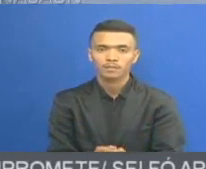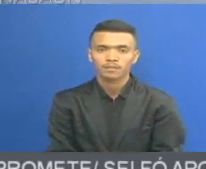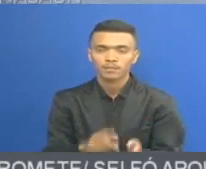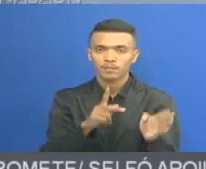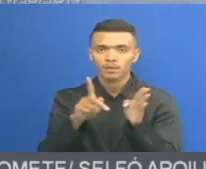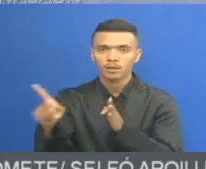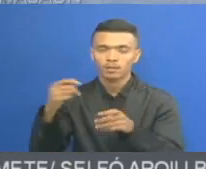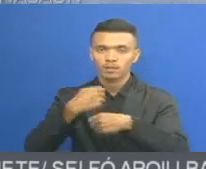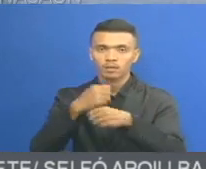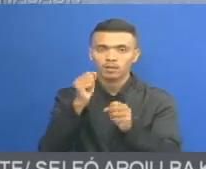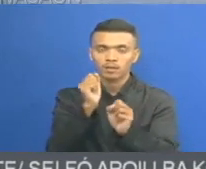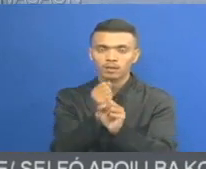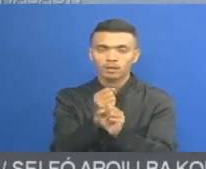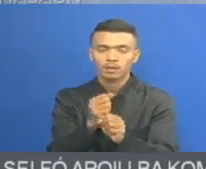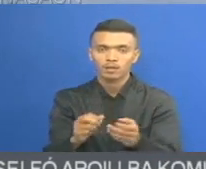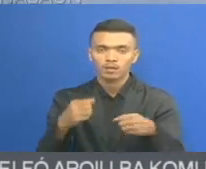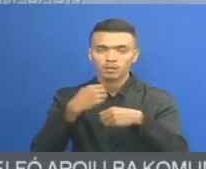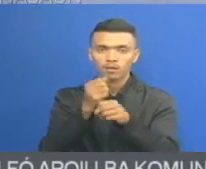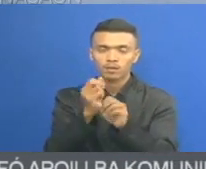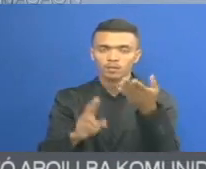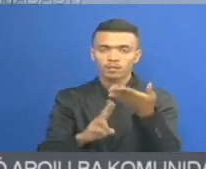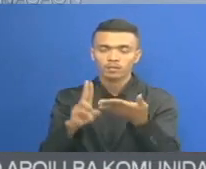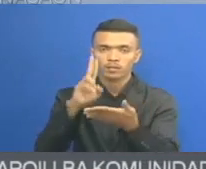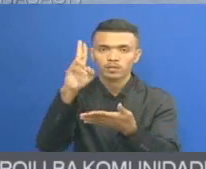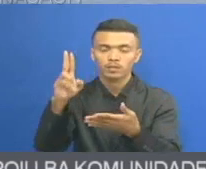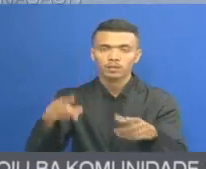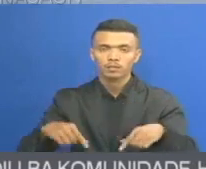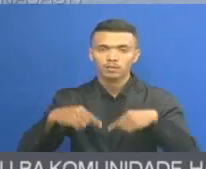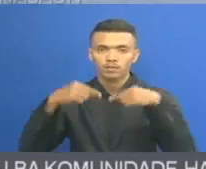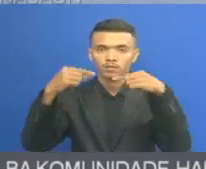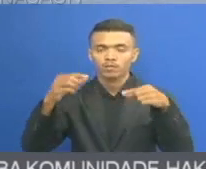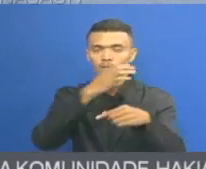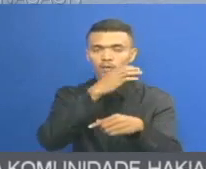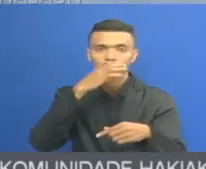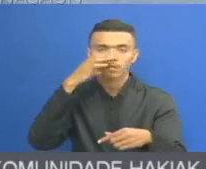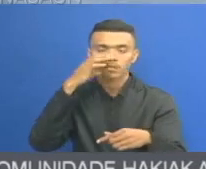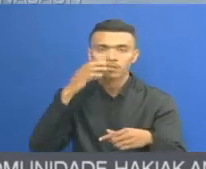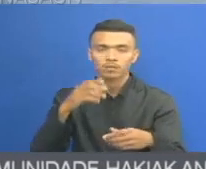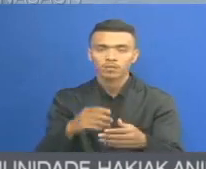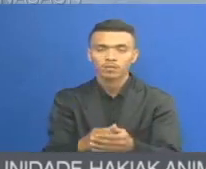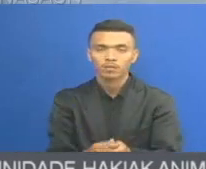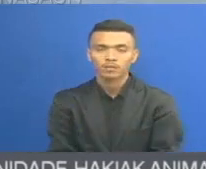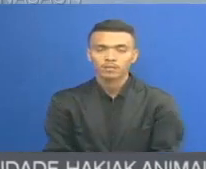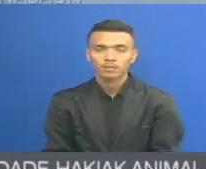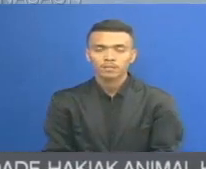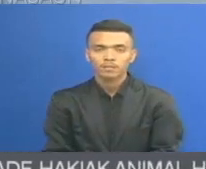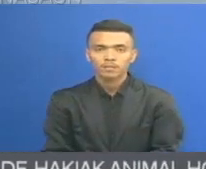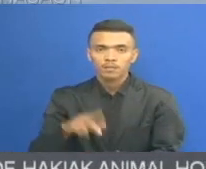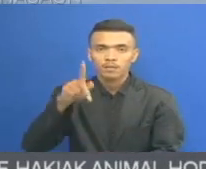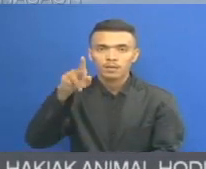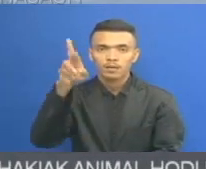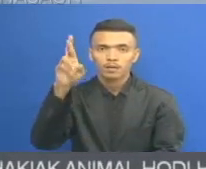plan para atu halu. I ita atu karak luak universidad ihane. Universidad ihane bama fokaba iha agrikultur ho turismo ninian. Nebe karik pre per